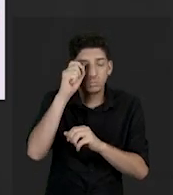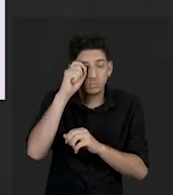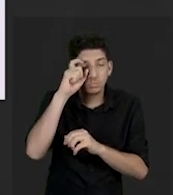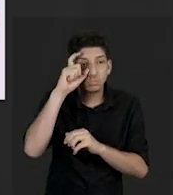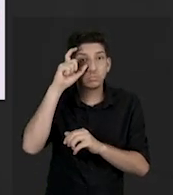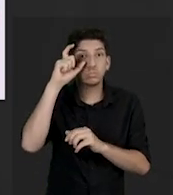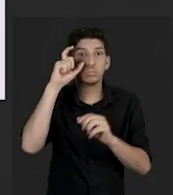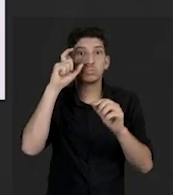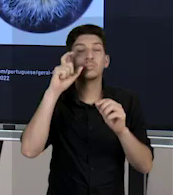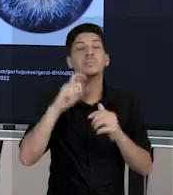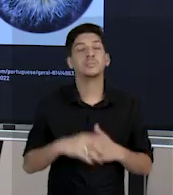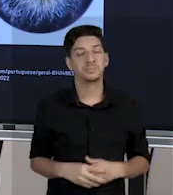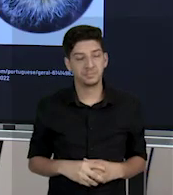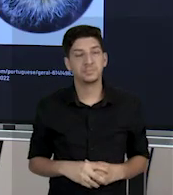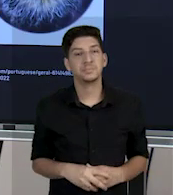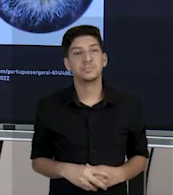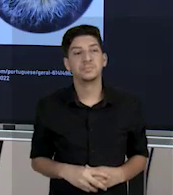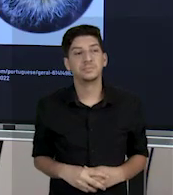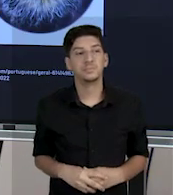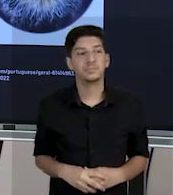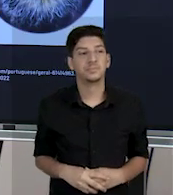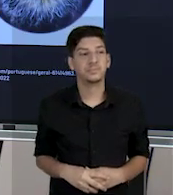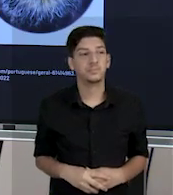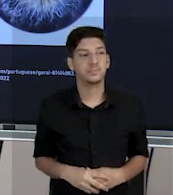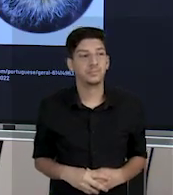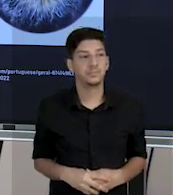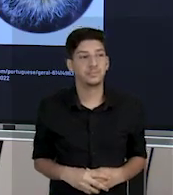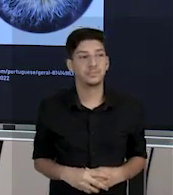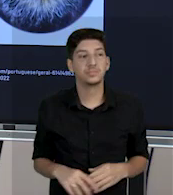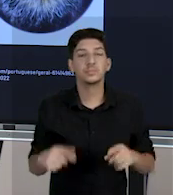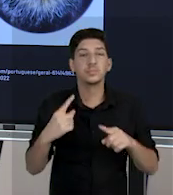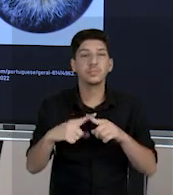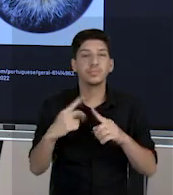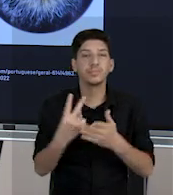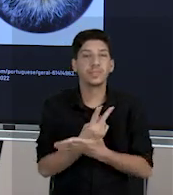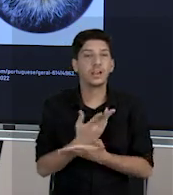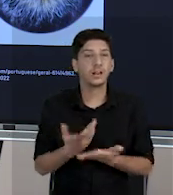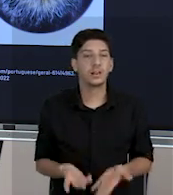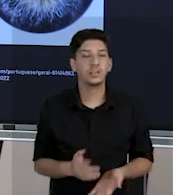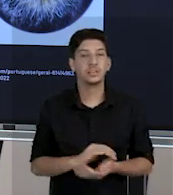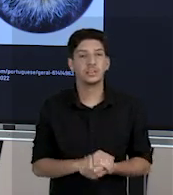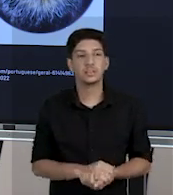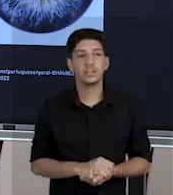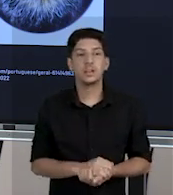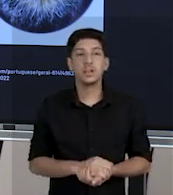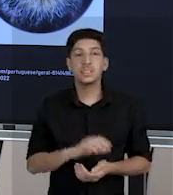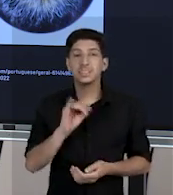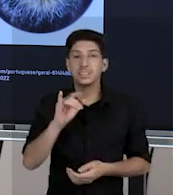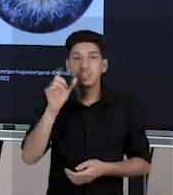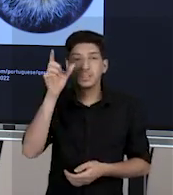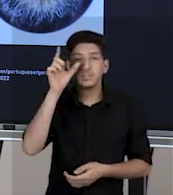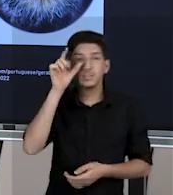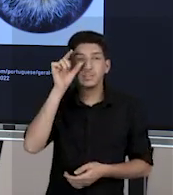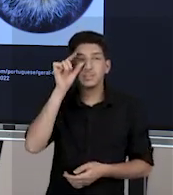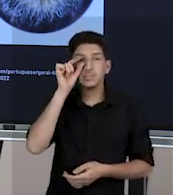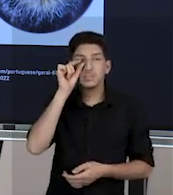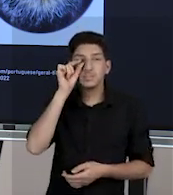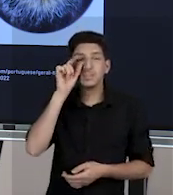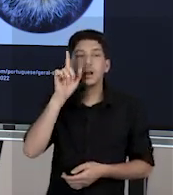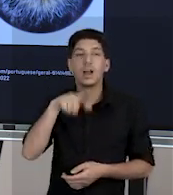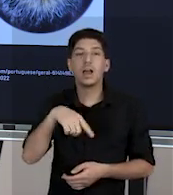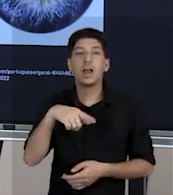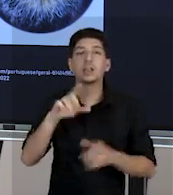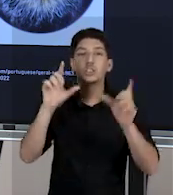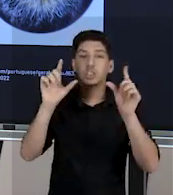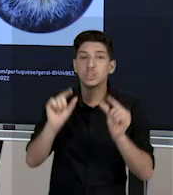tendência é que a pupila vá se dilatando. Por que isso acontece? A pupila contraída, gente, é uma forma de reduzir a